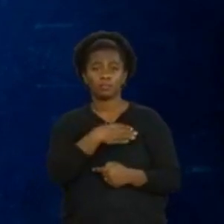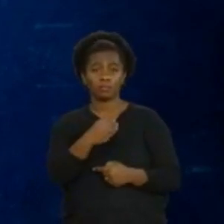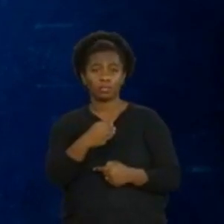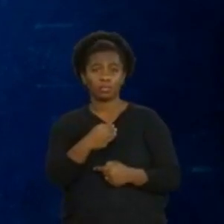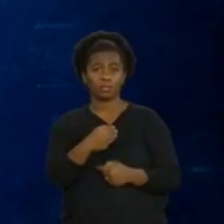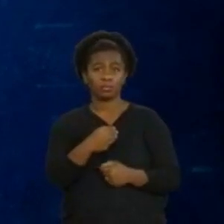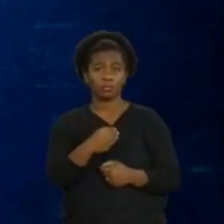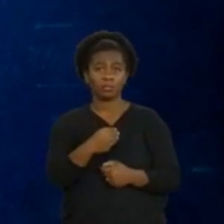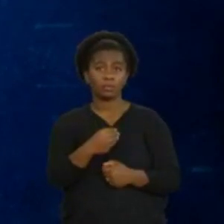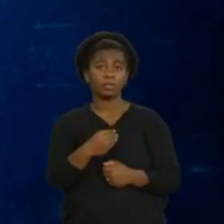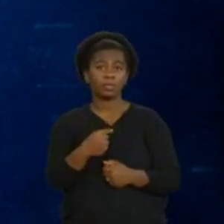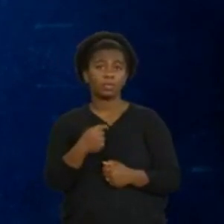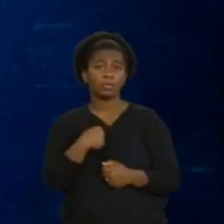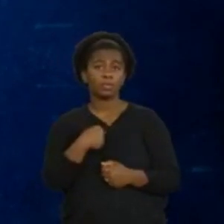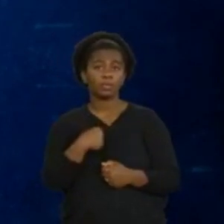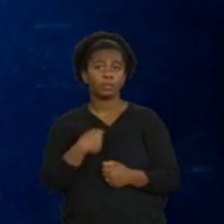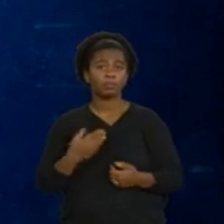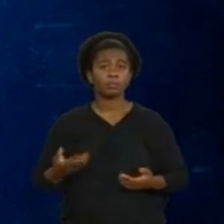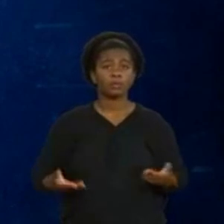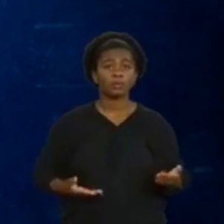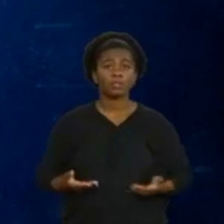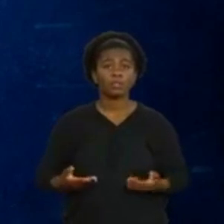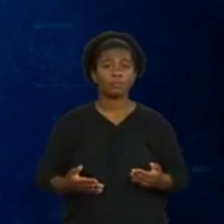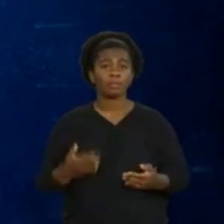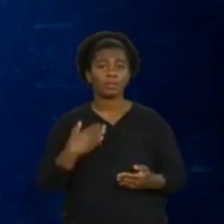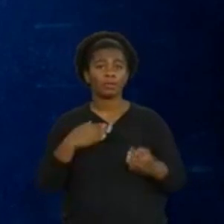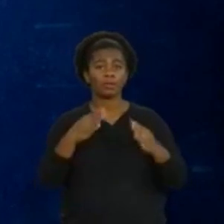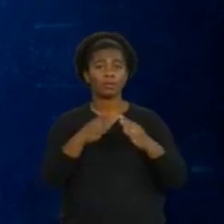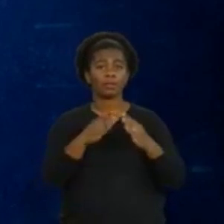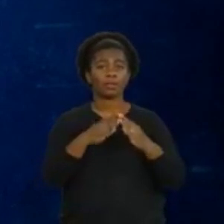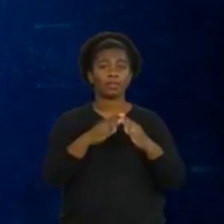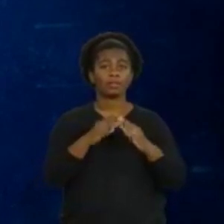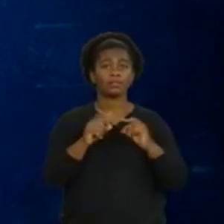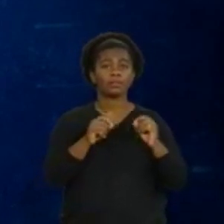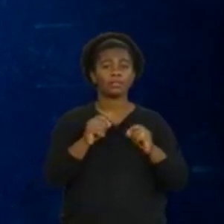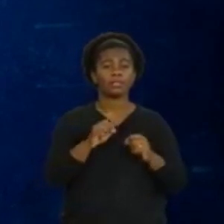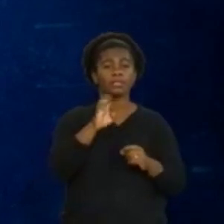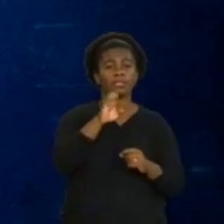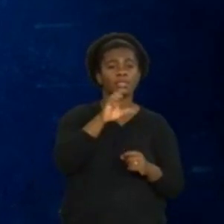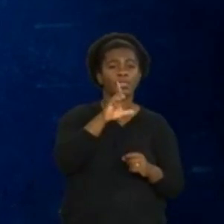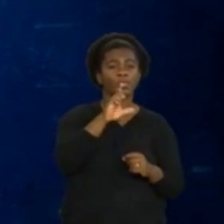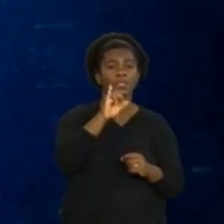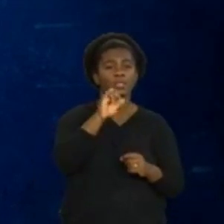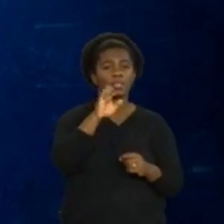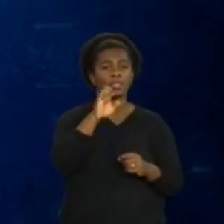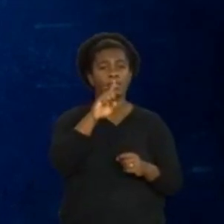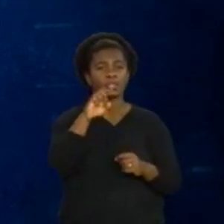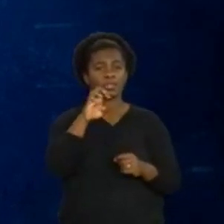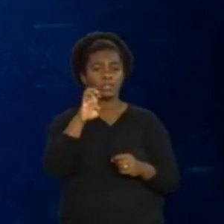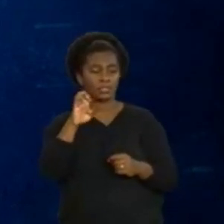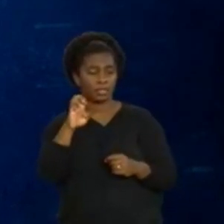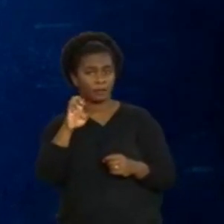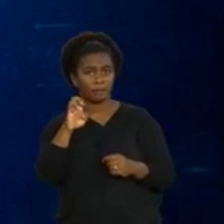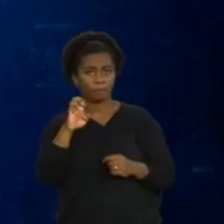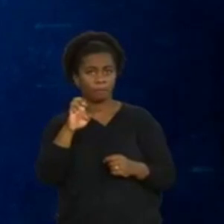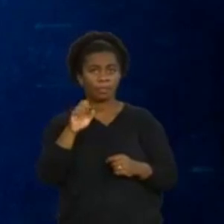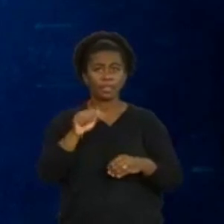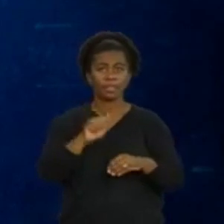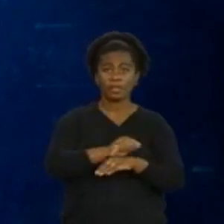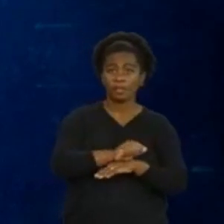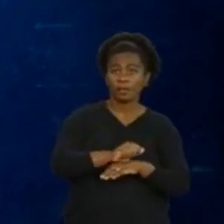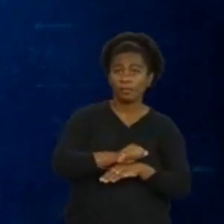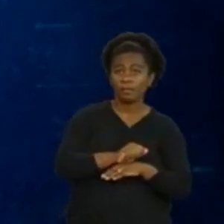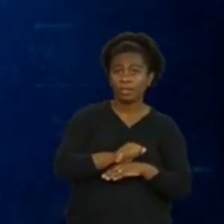casa é o Damasceno Eliezer. Disse mais Abrão: eis que não